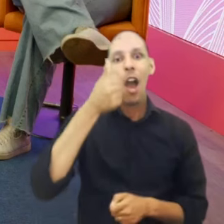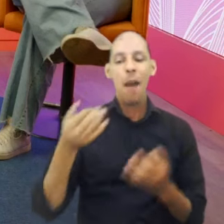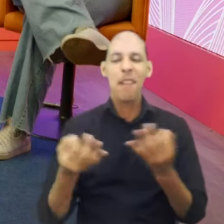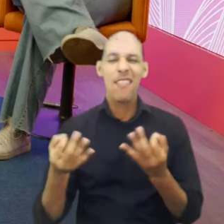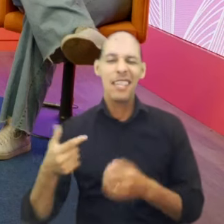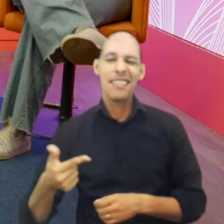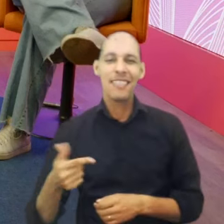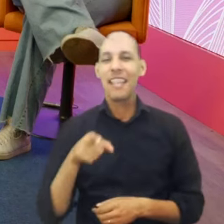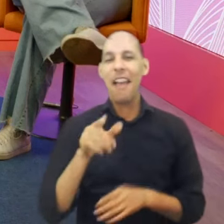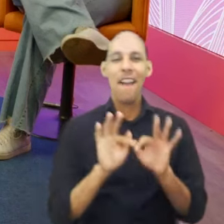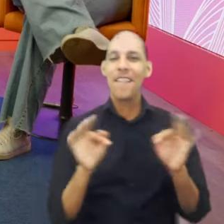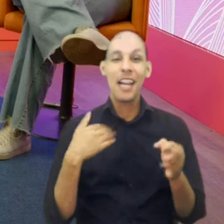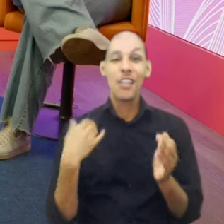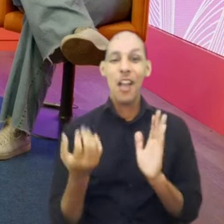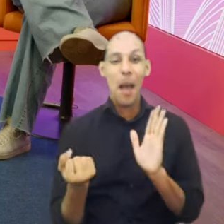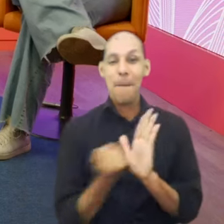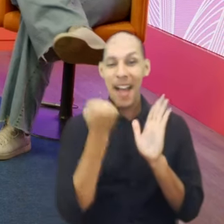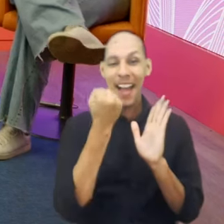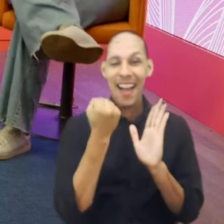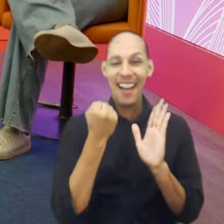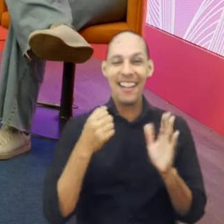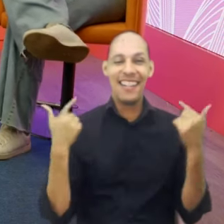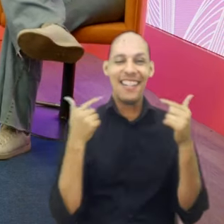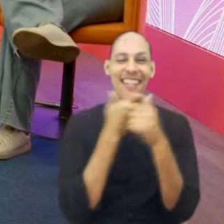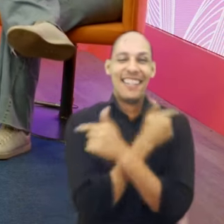feito. Fala mais uma frase que a gente vai tatuar as três.